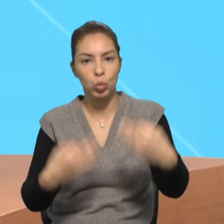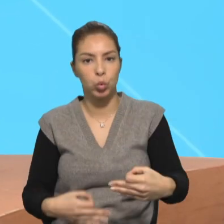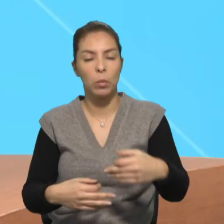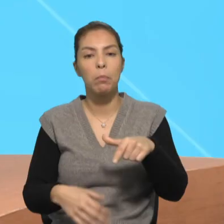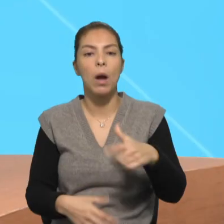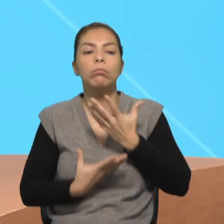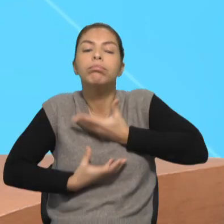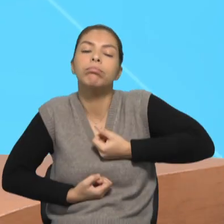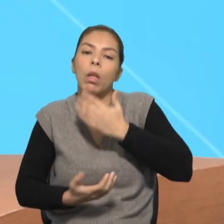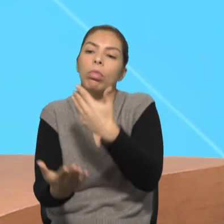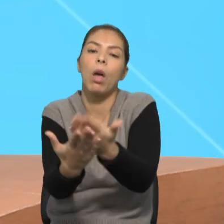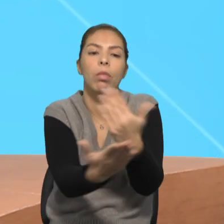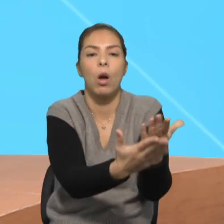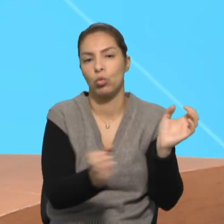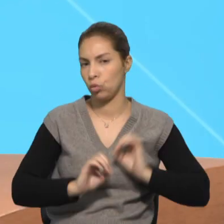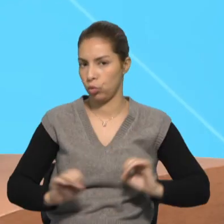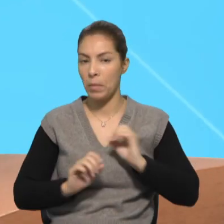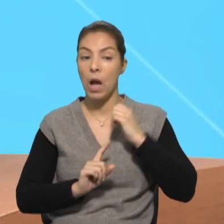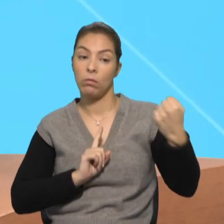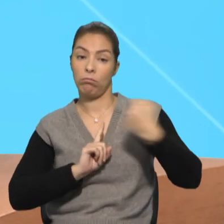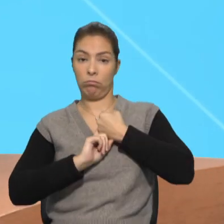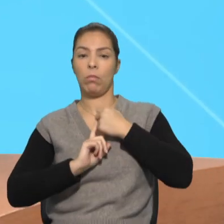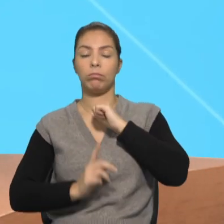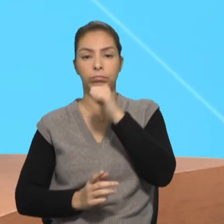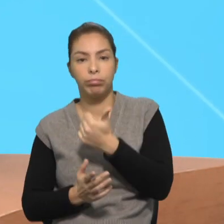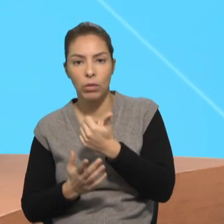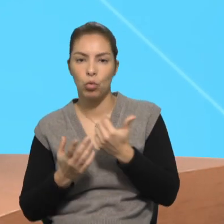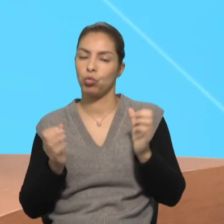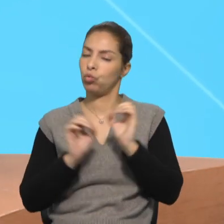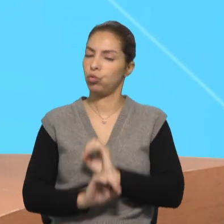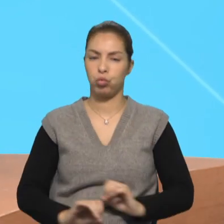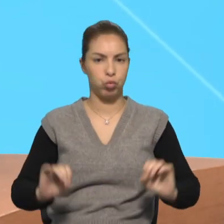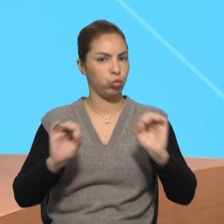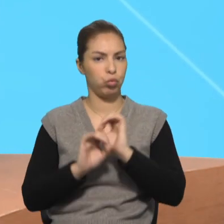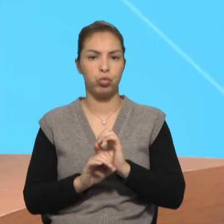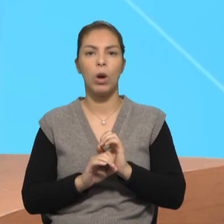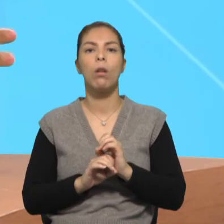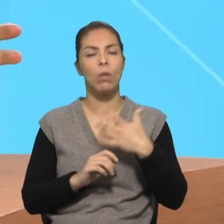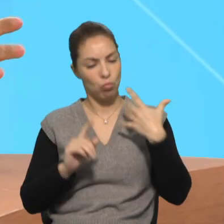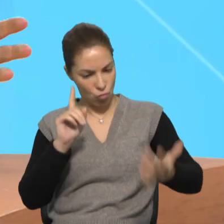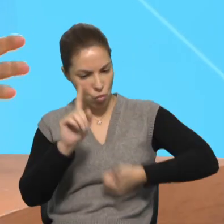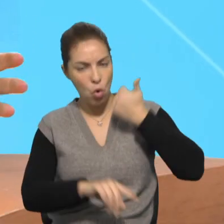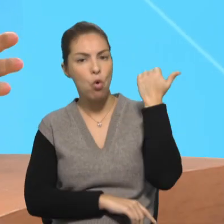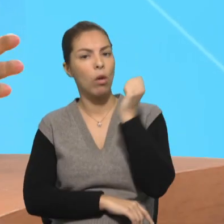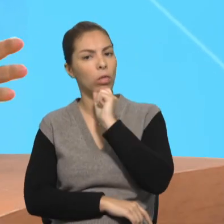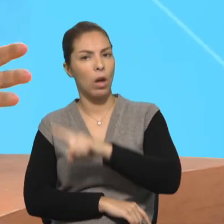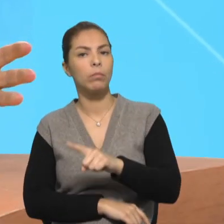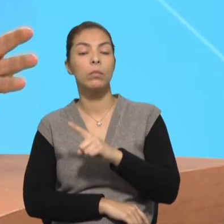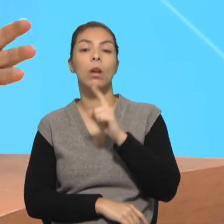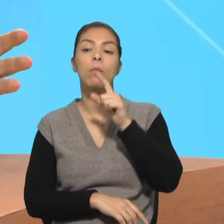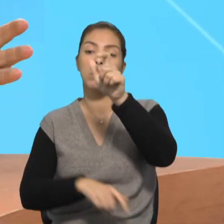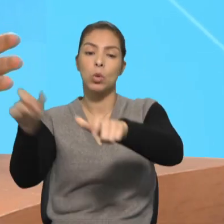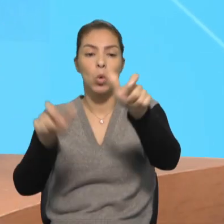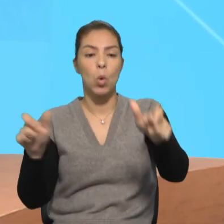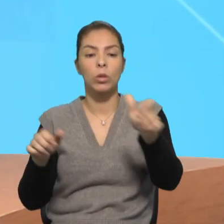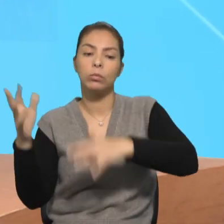desanimar, nem se deixar vencer até que estabeleça a justiça sobre a terra. E os povos de além-mar aguardam